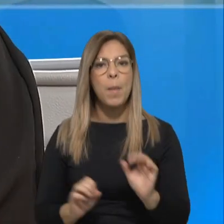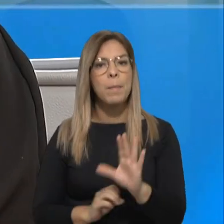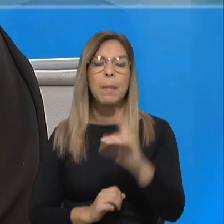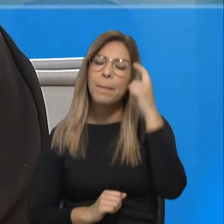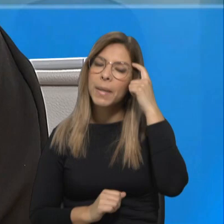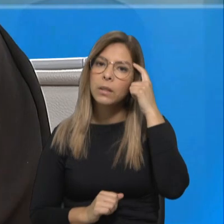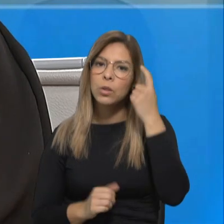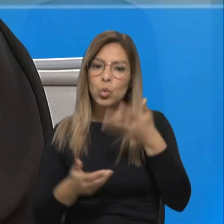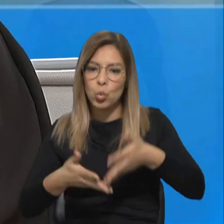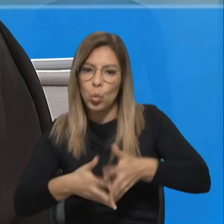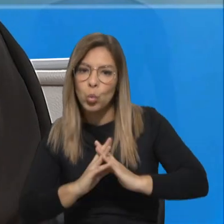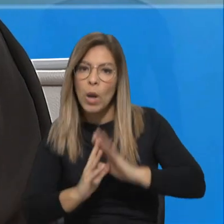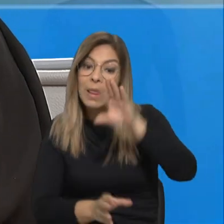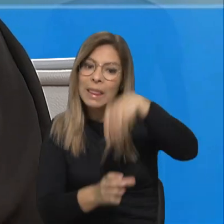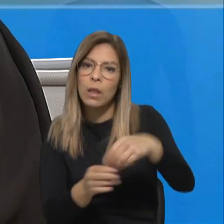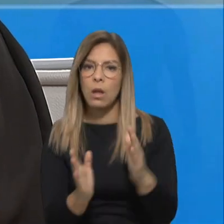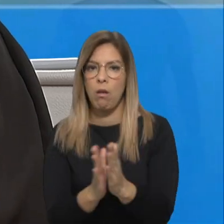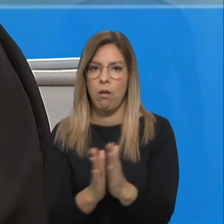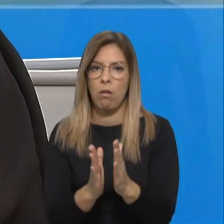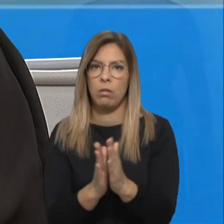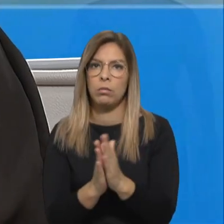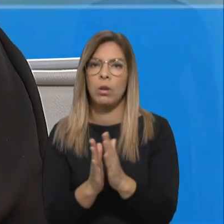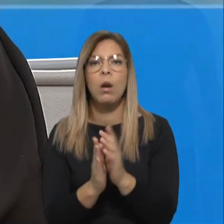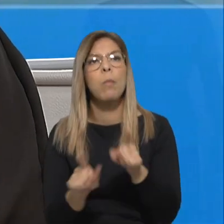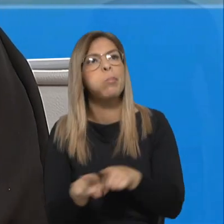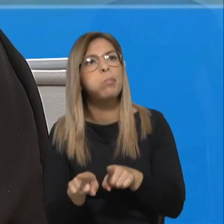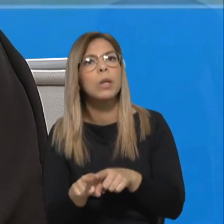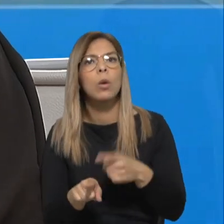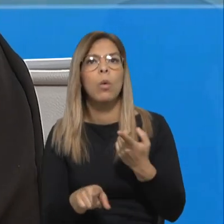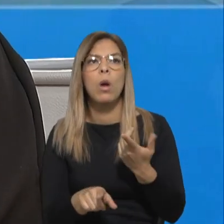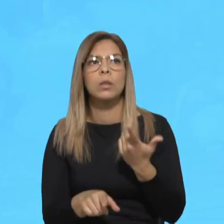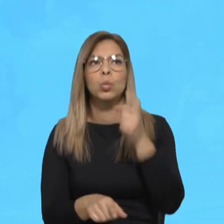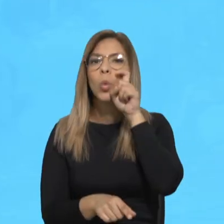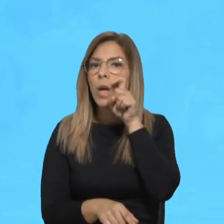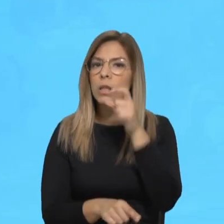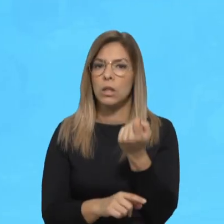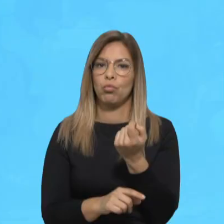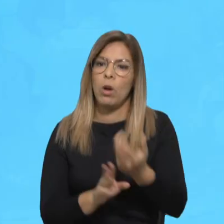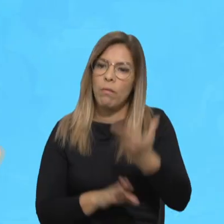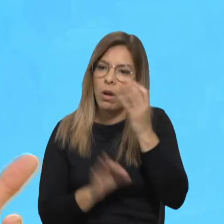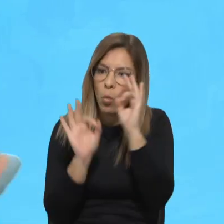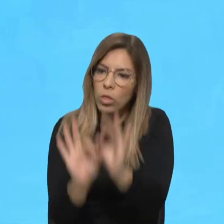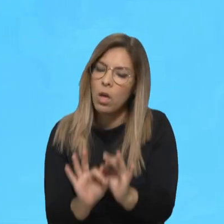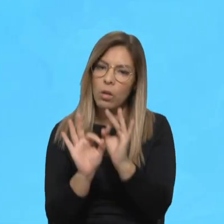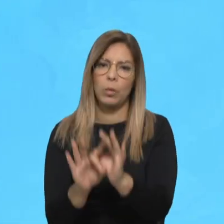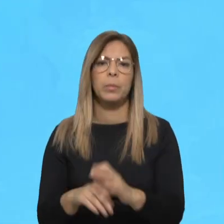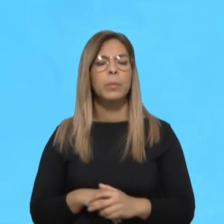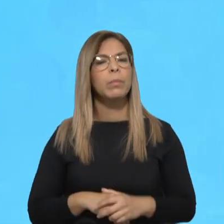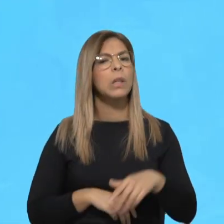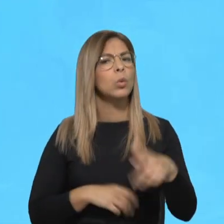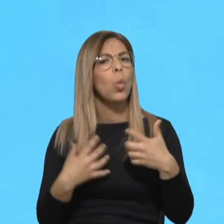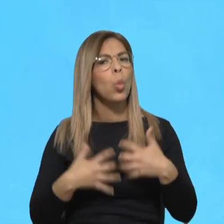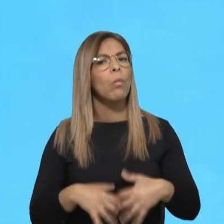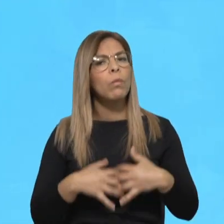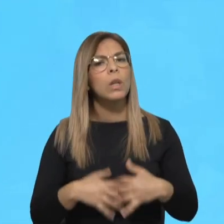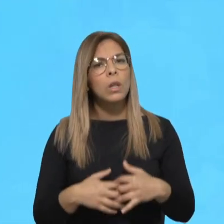diversas estruturas da Igreja a serem espaços de mais segurança, de mais cuidado. Quais são as principais dúvidas das